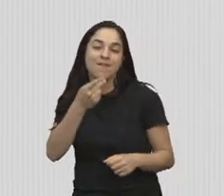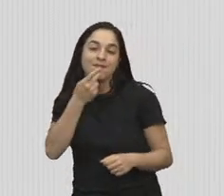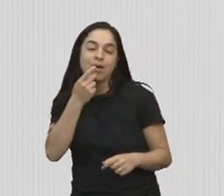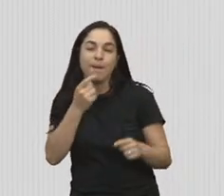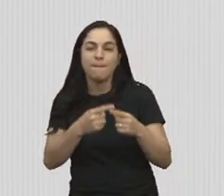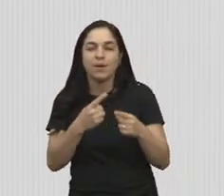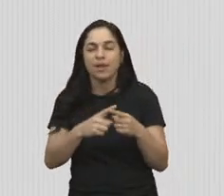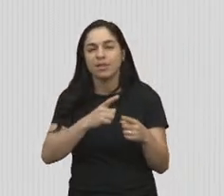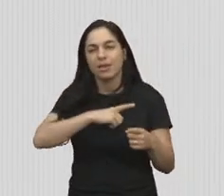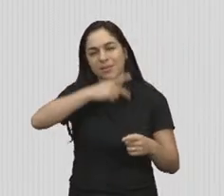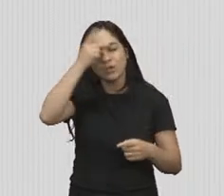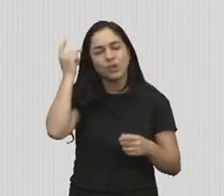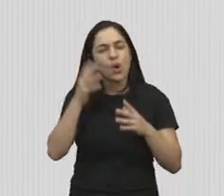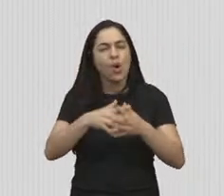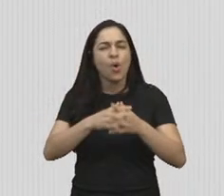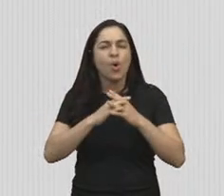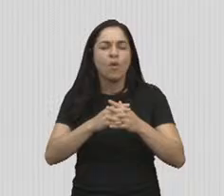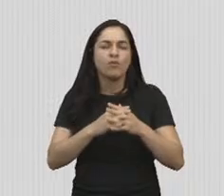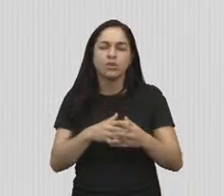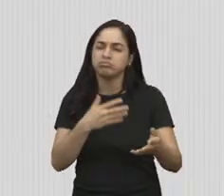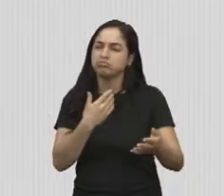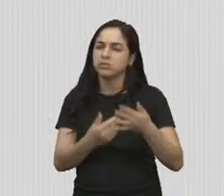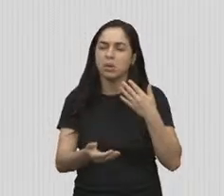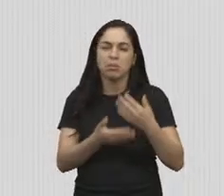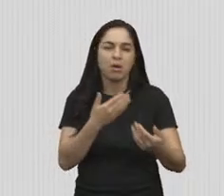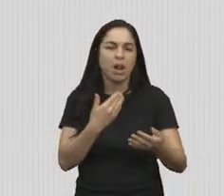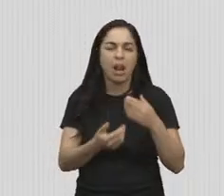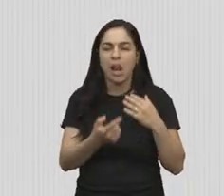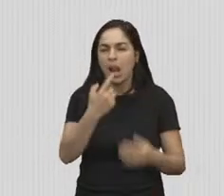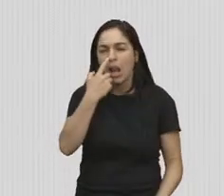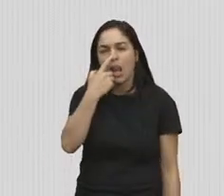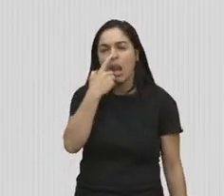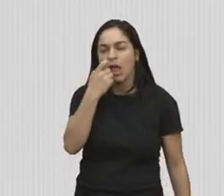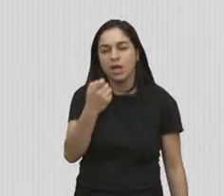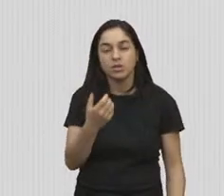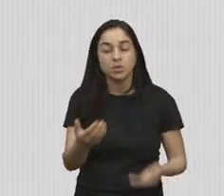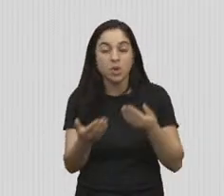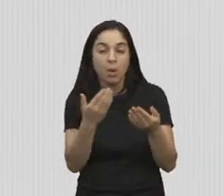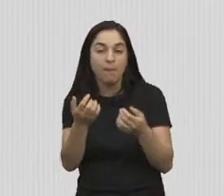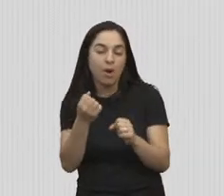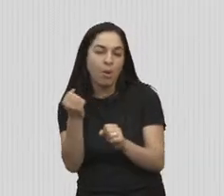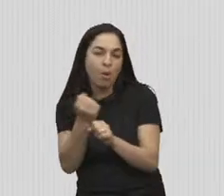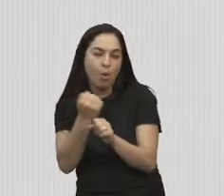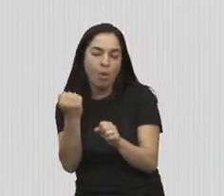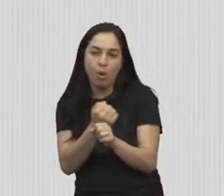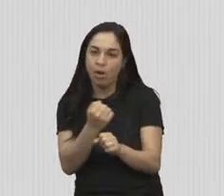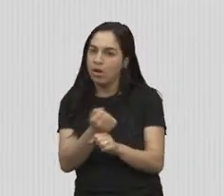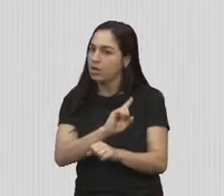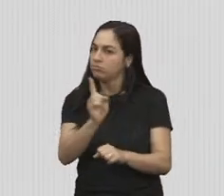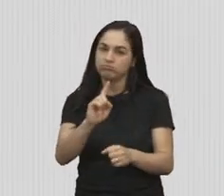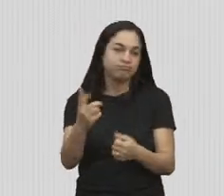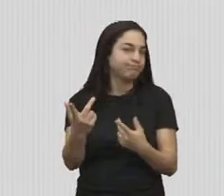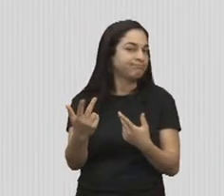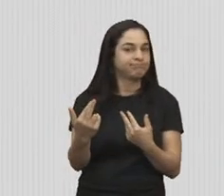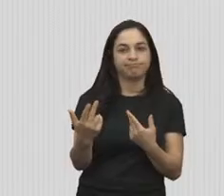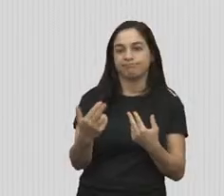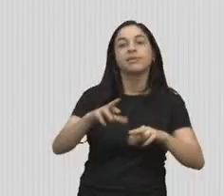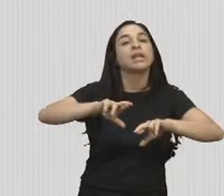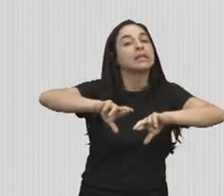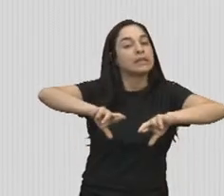né, outros descartes de outros resíduos com resíduo de construção civil. Então, basicamente,